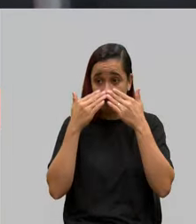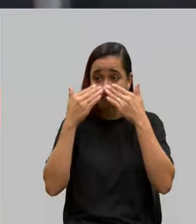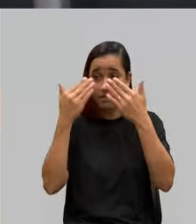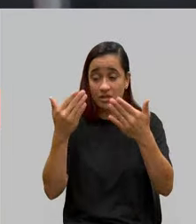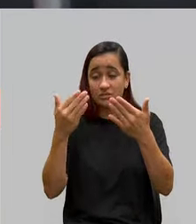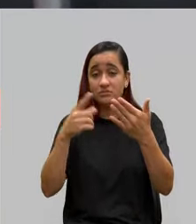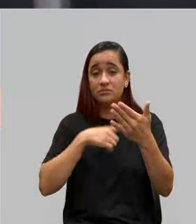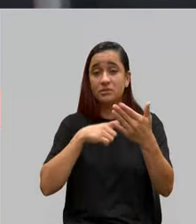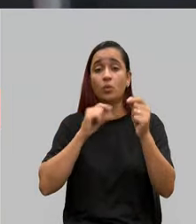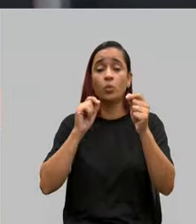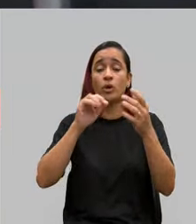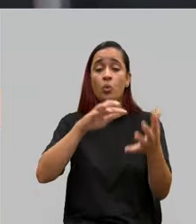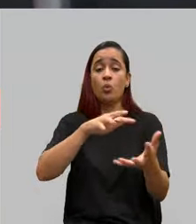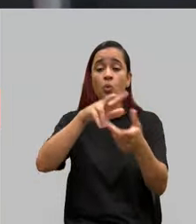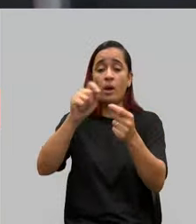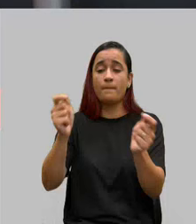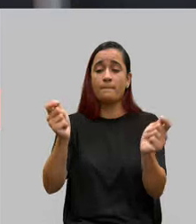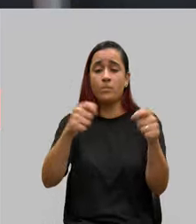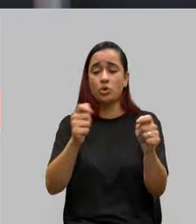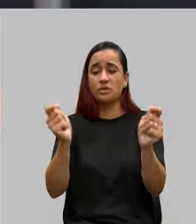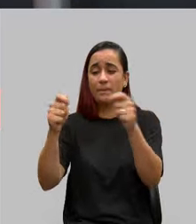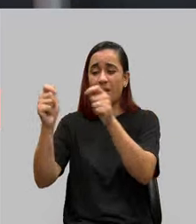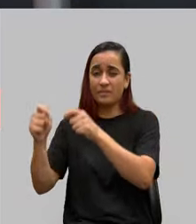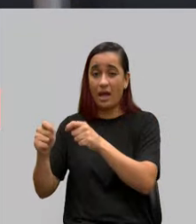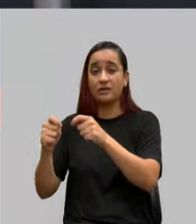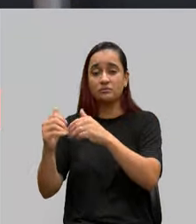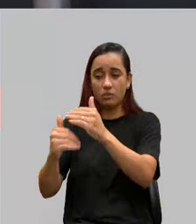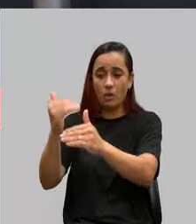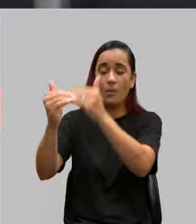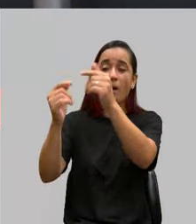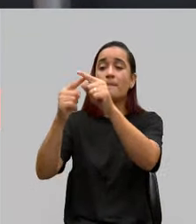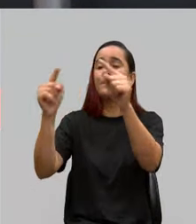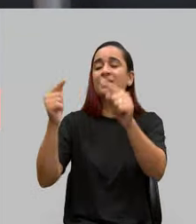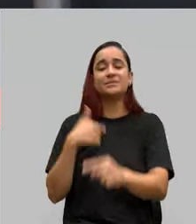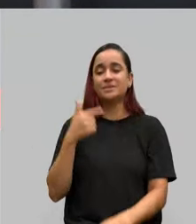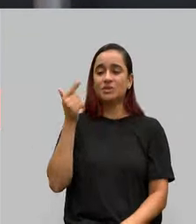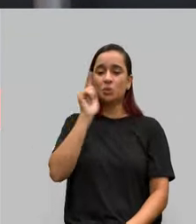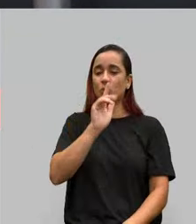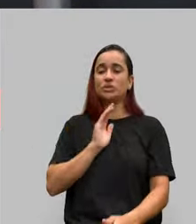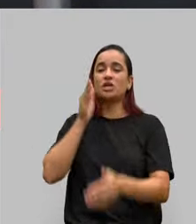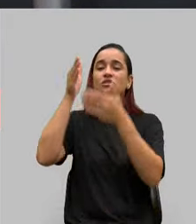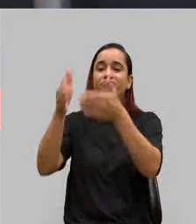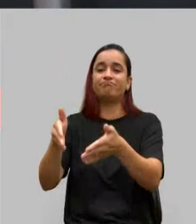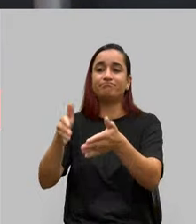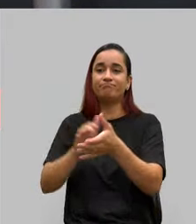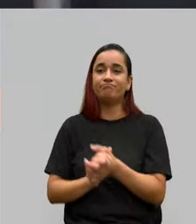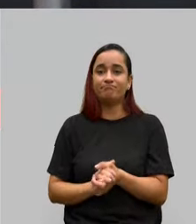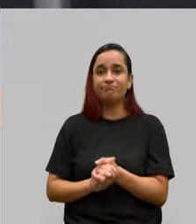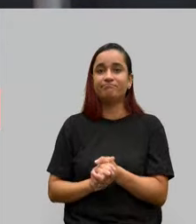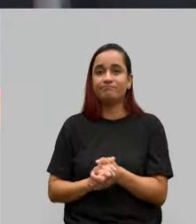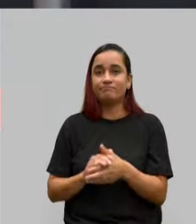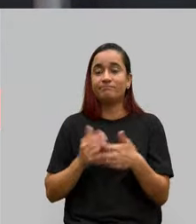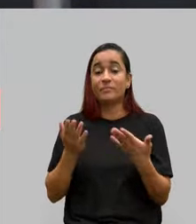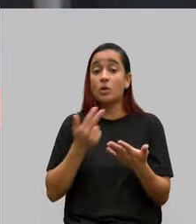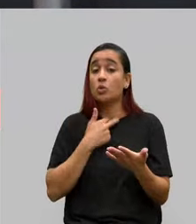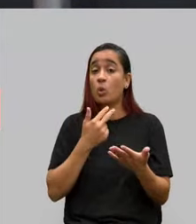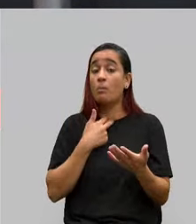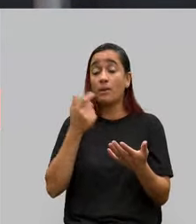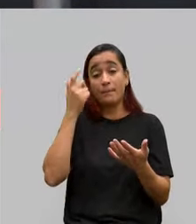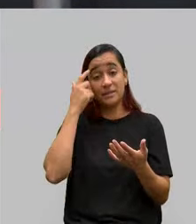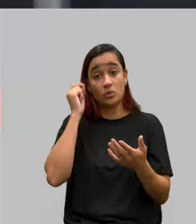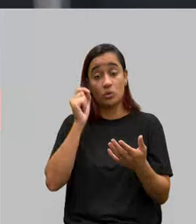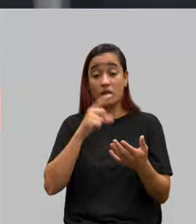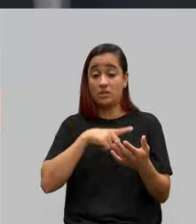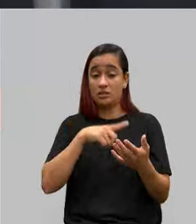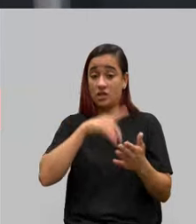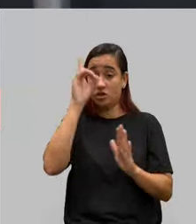um universo de possibilidades promissoras porém inalcançáveis não se pode abster do princípio da Equidade e